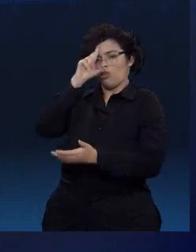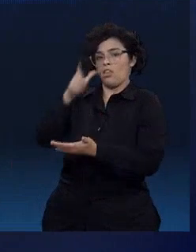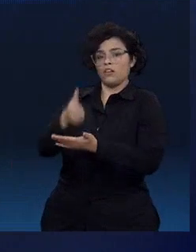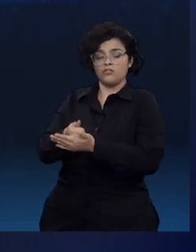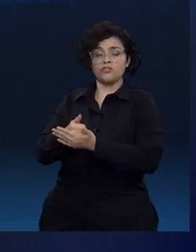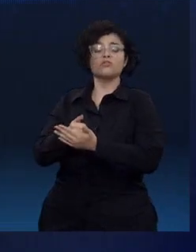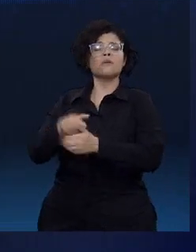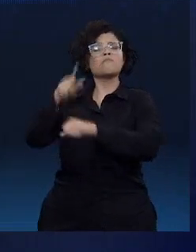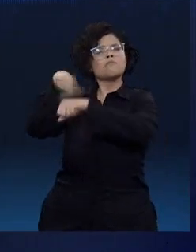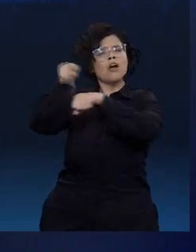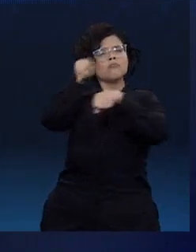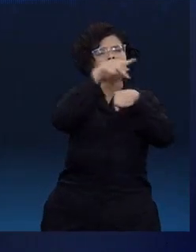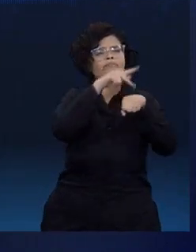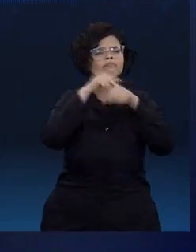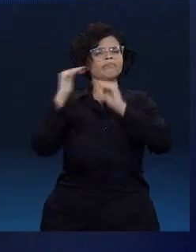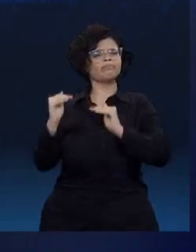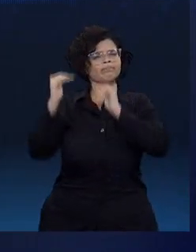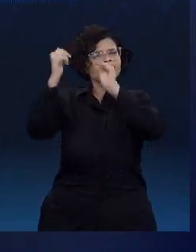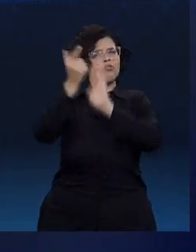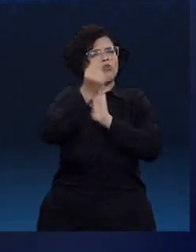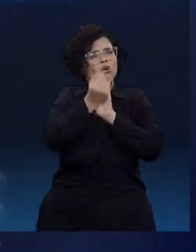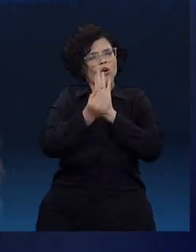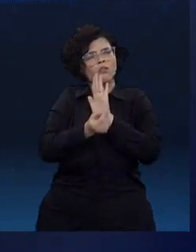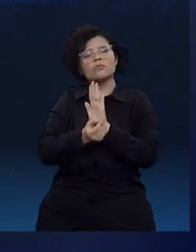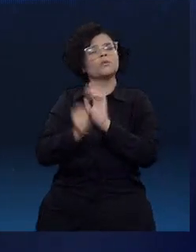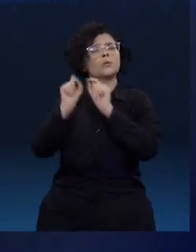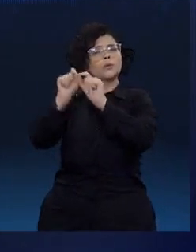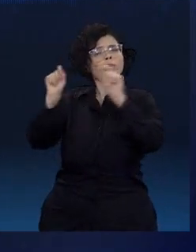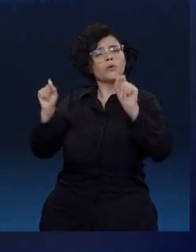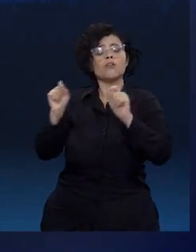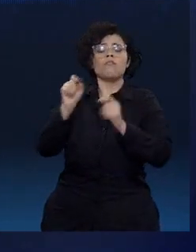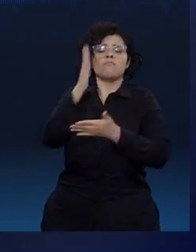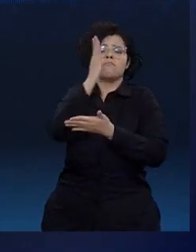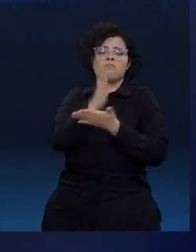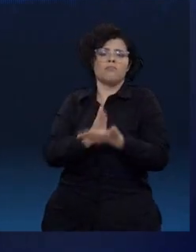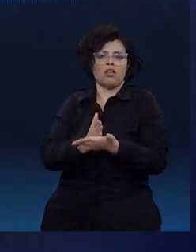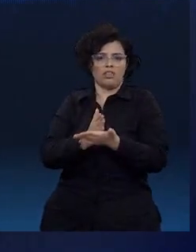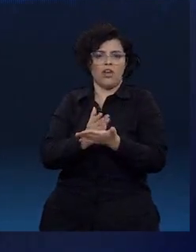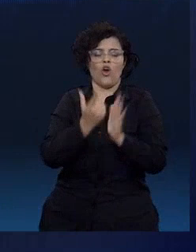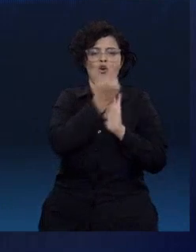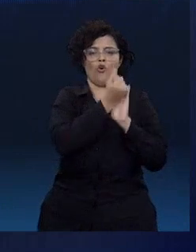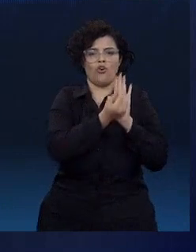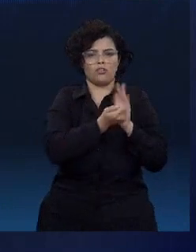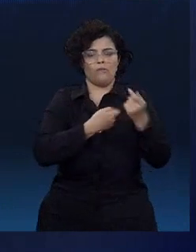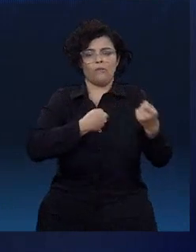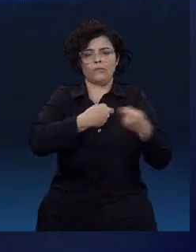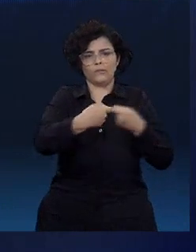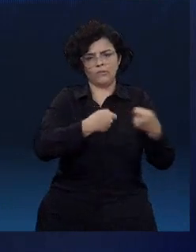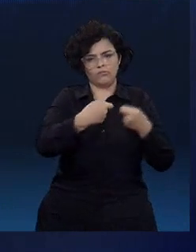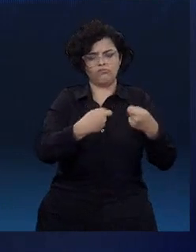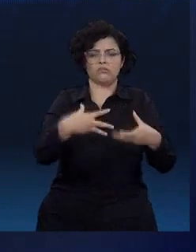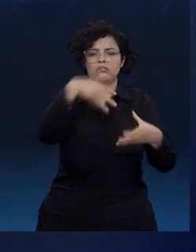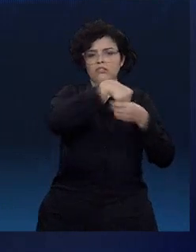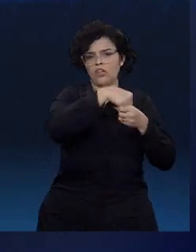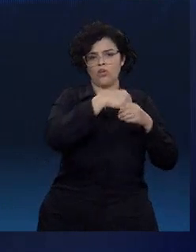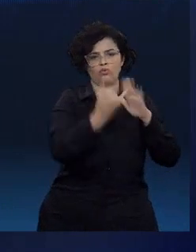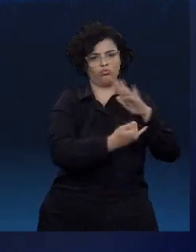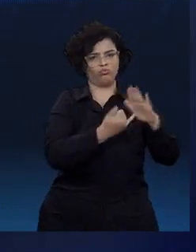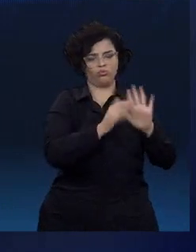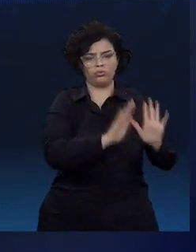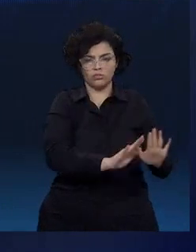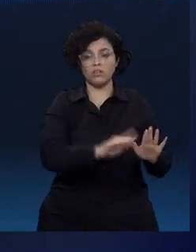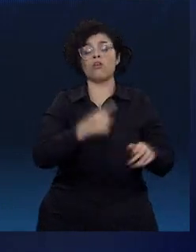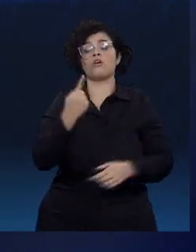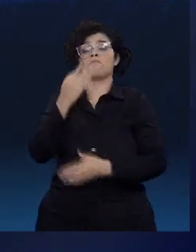civilizados em termos orçamentários metade do orçamento é controlado desta forma constitucional e metade é